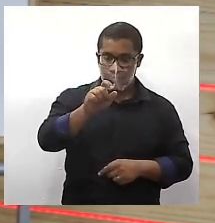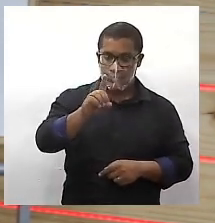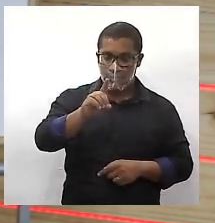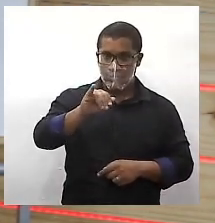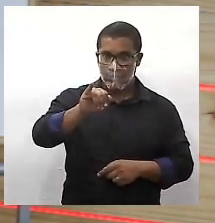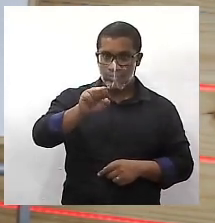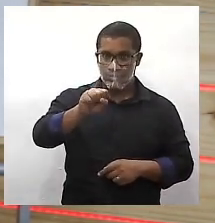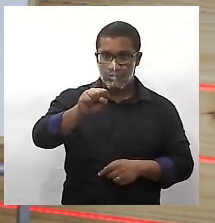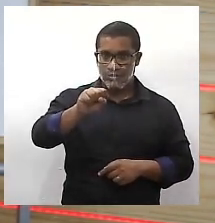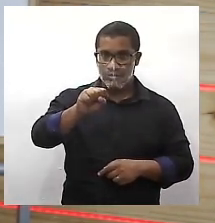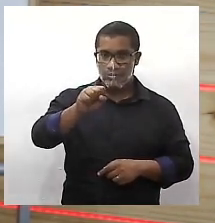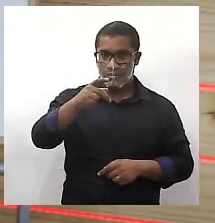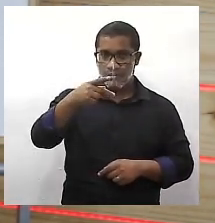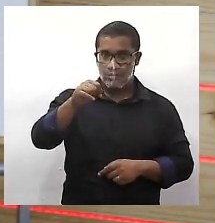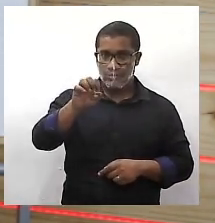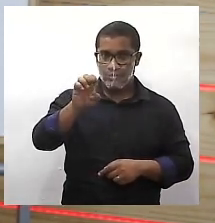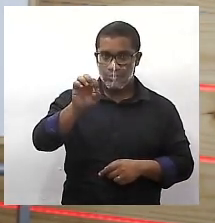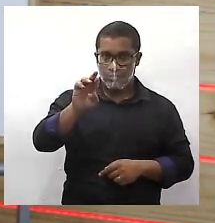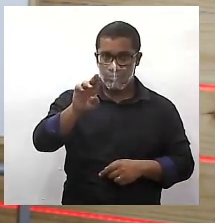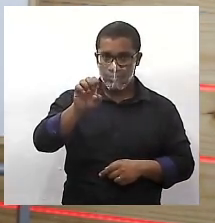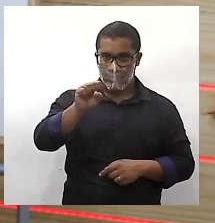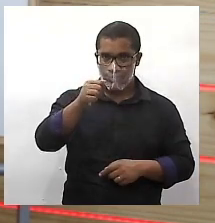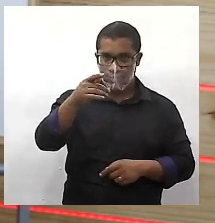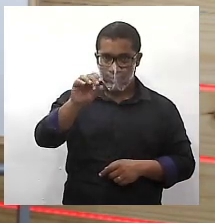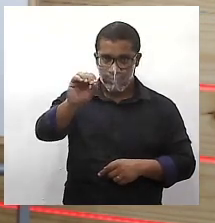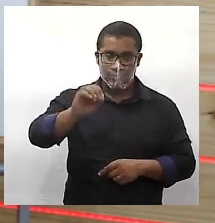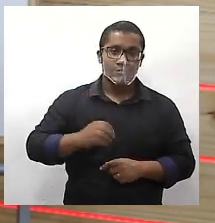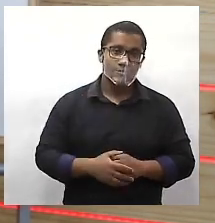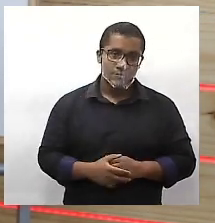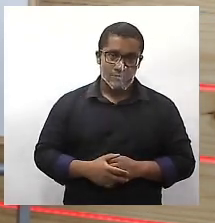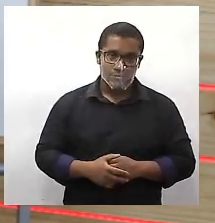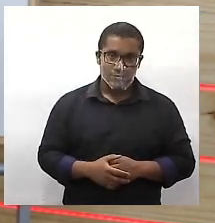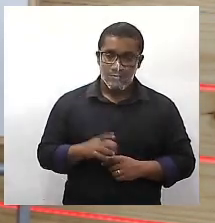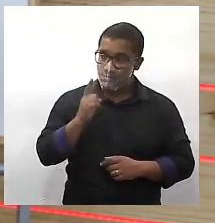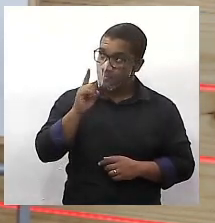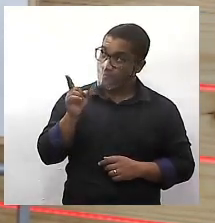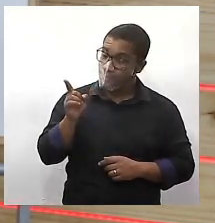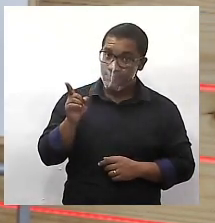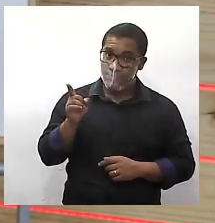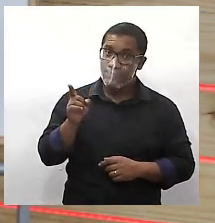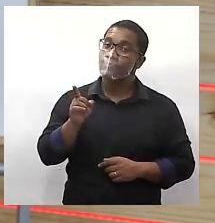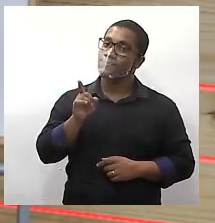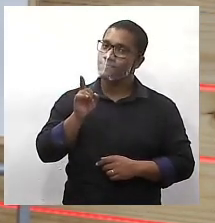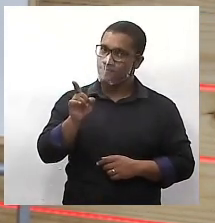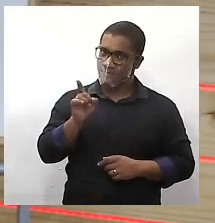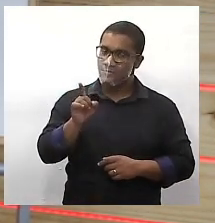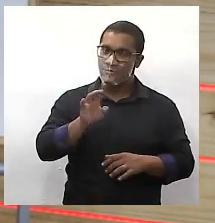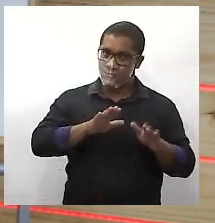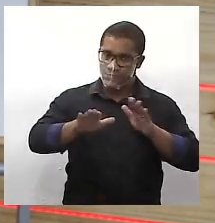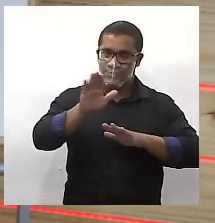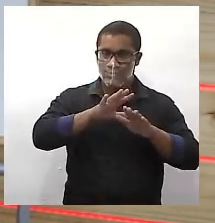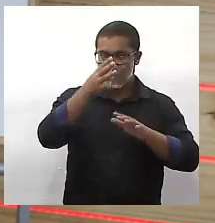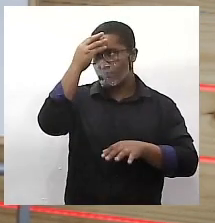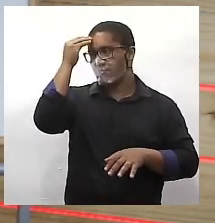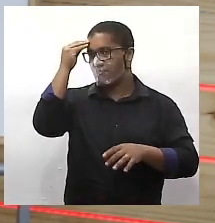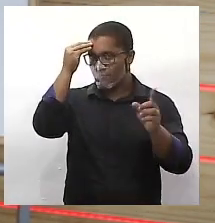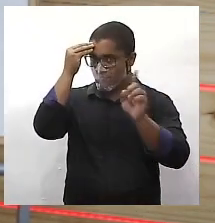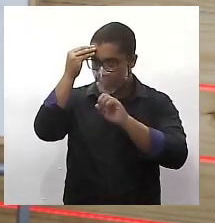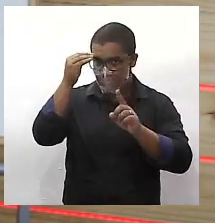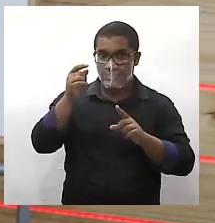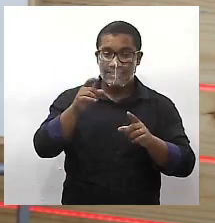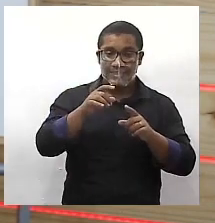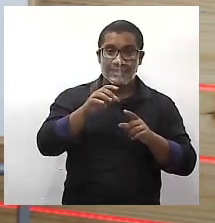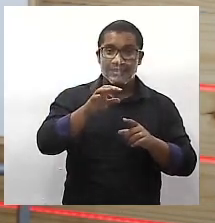dispersão. Isso aqui é chamada de taxa de dispersão. tá? A gente não pode esquecer disso. A taxa